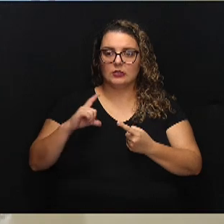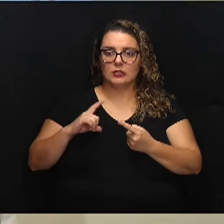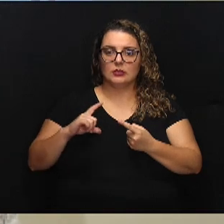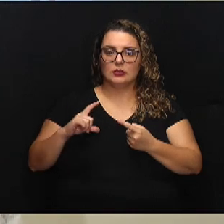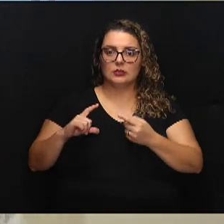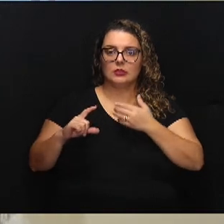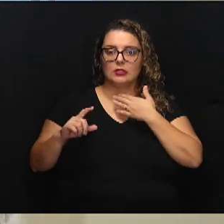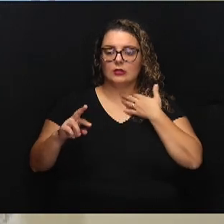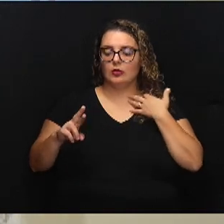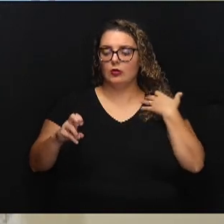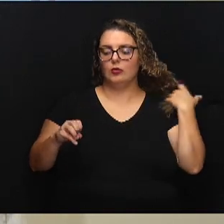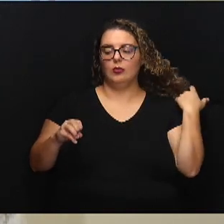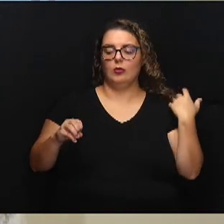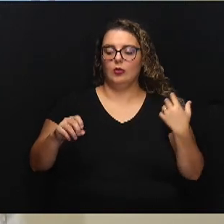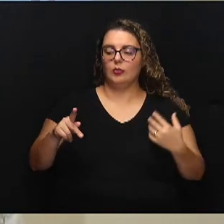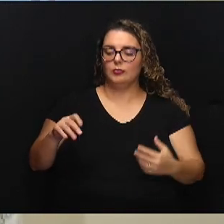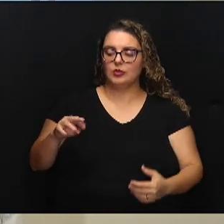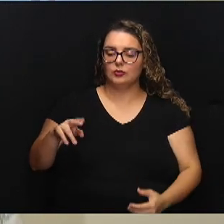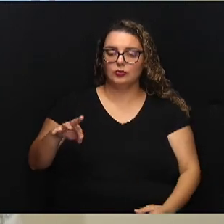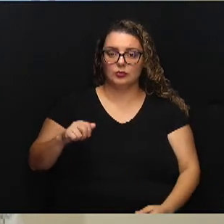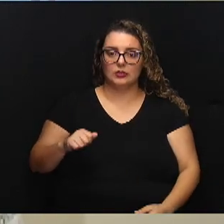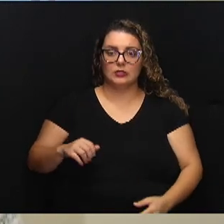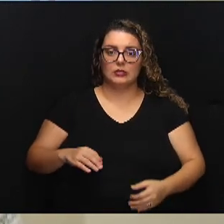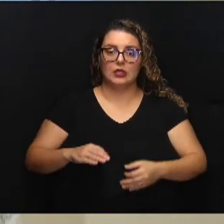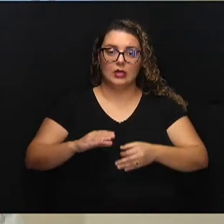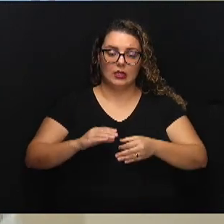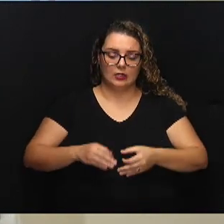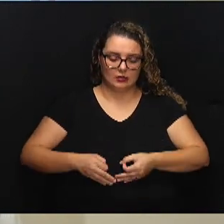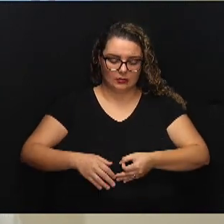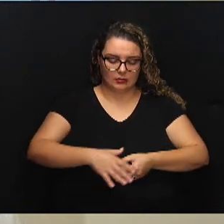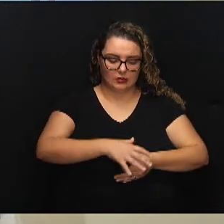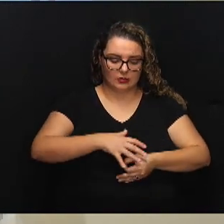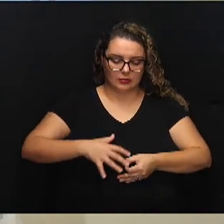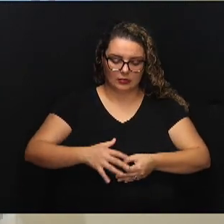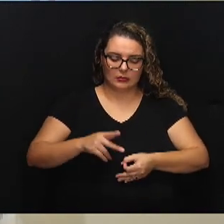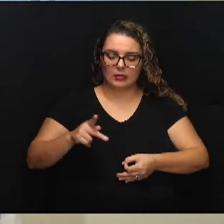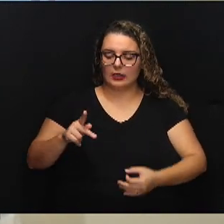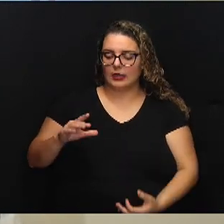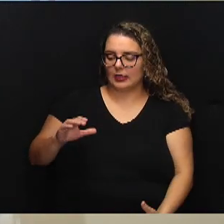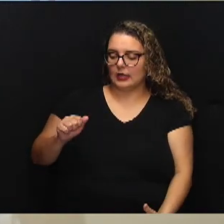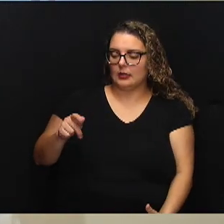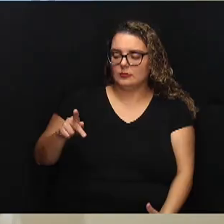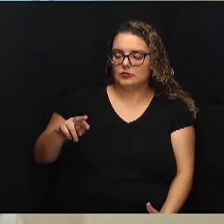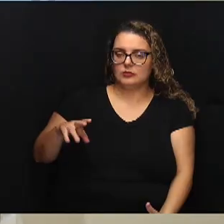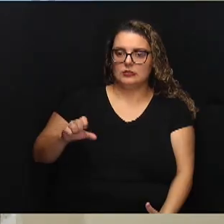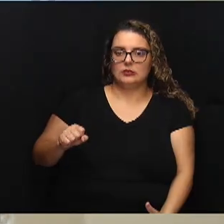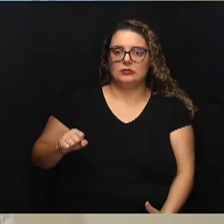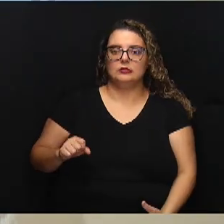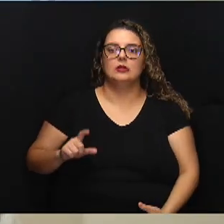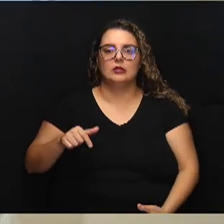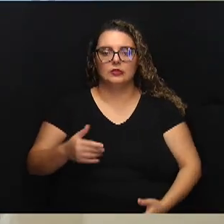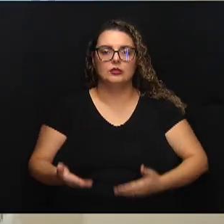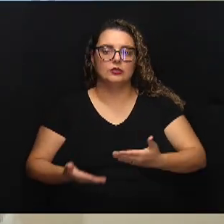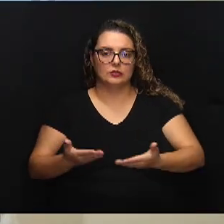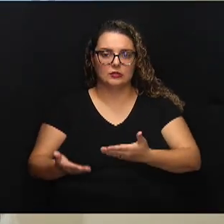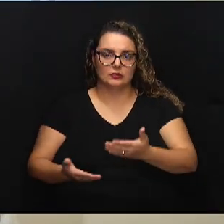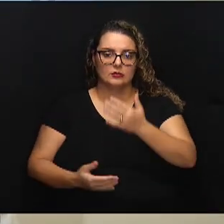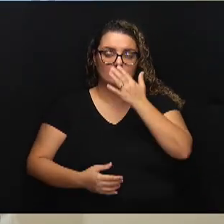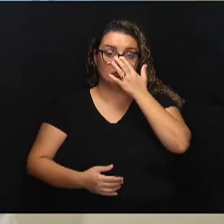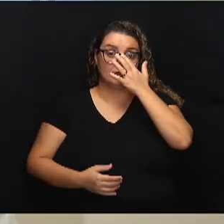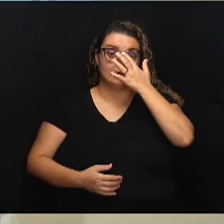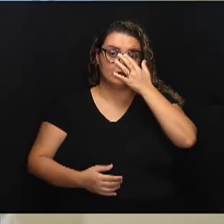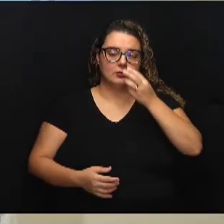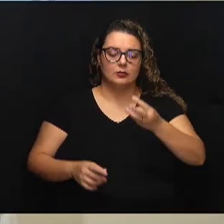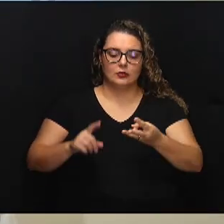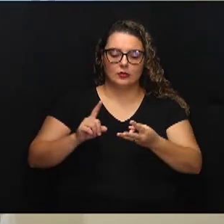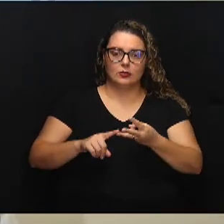da cápsula, essa paciente já é candidata à quimioterapia após a cirurgia. O estágio